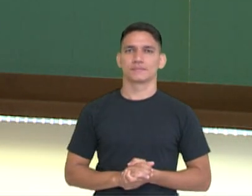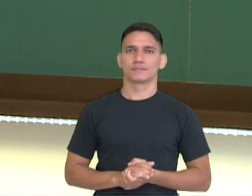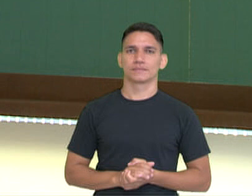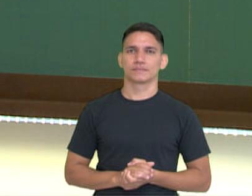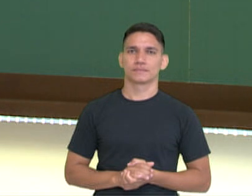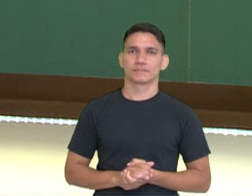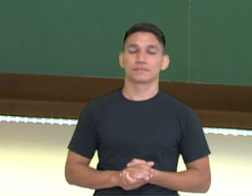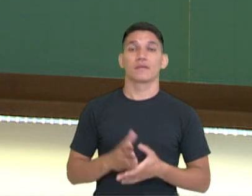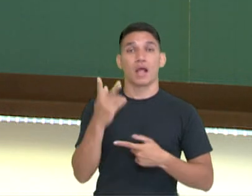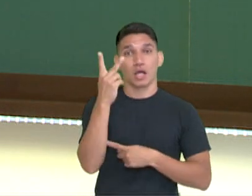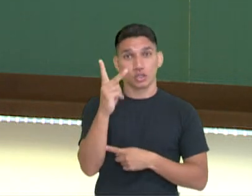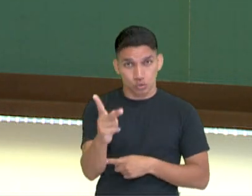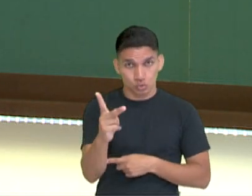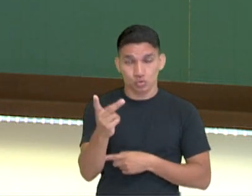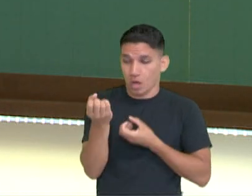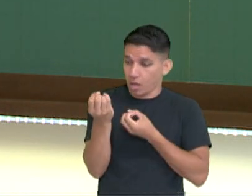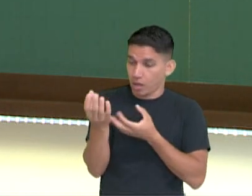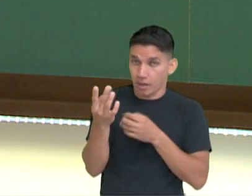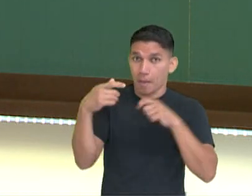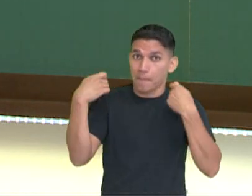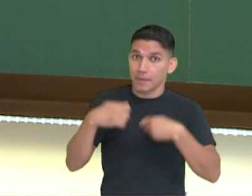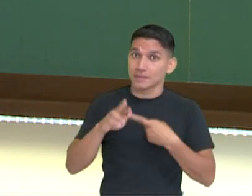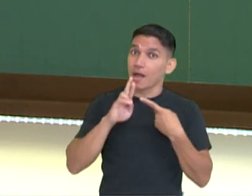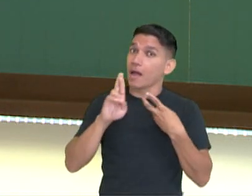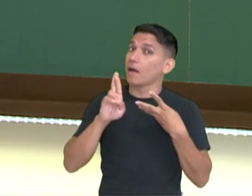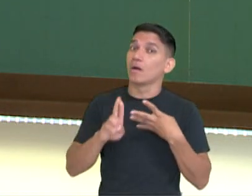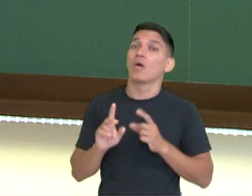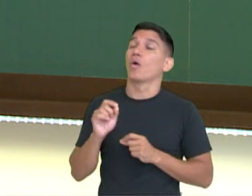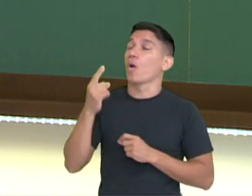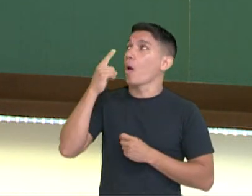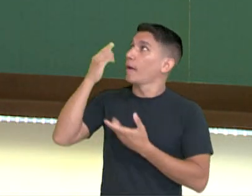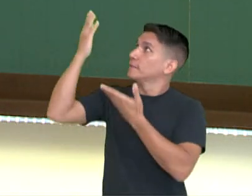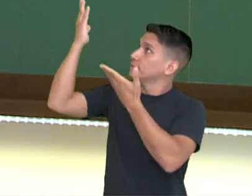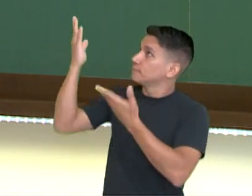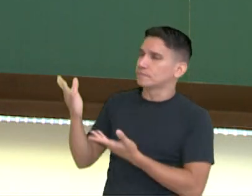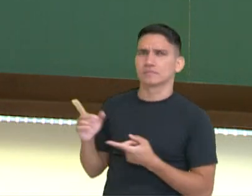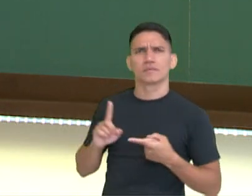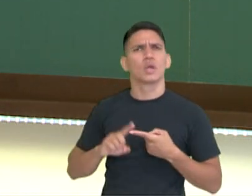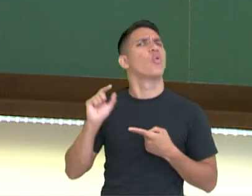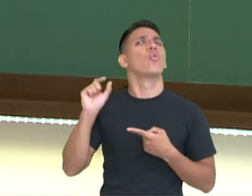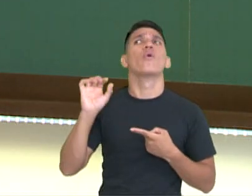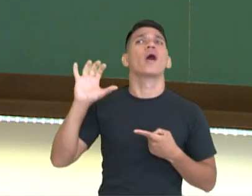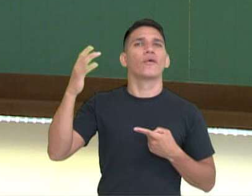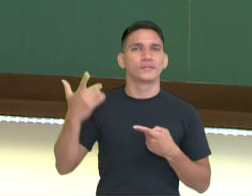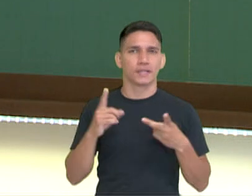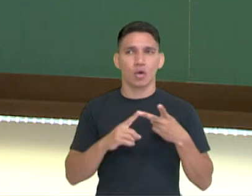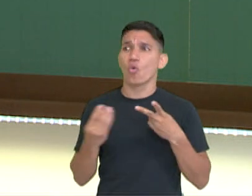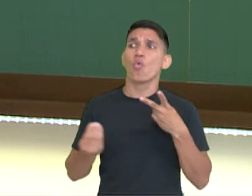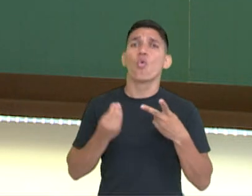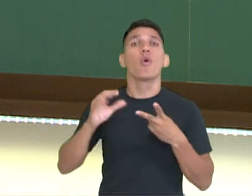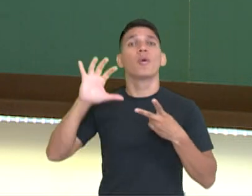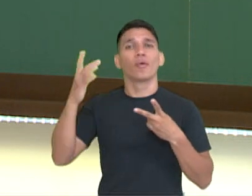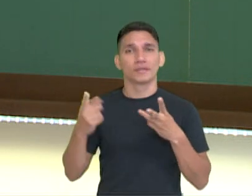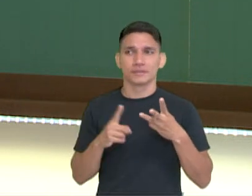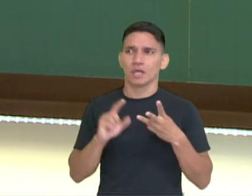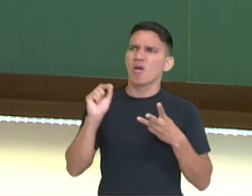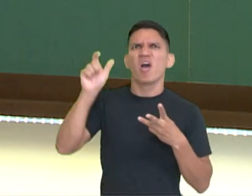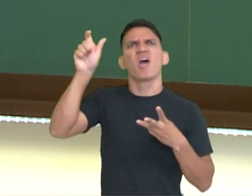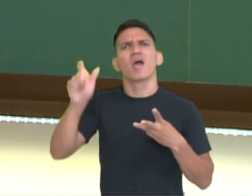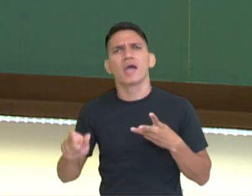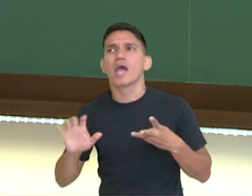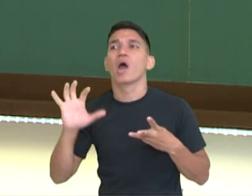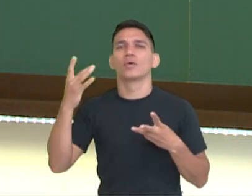Para a sua notícia, você precisará responder o que aconteceu, como aconteceu, com quem aconteceu, quais